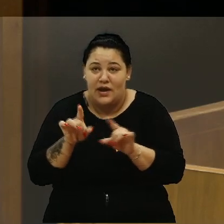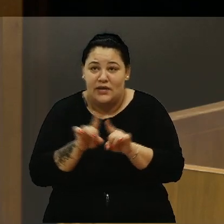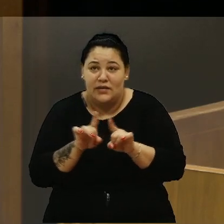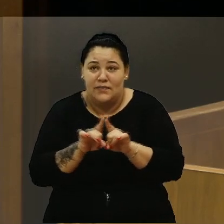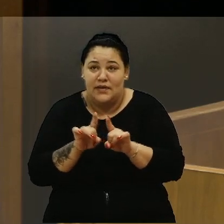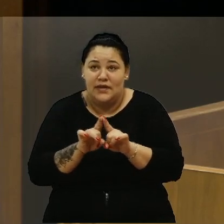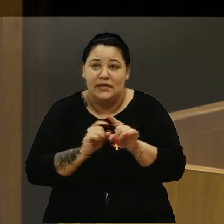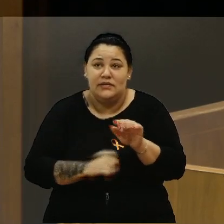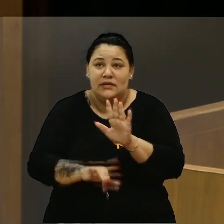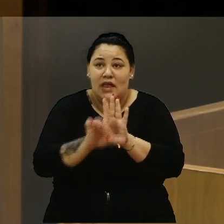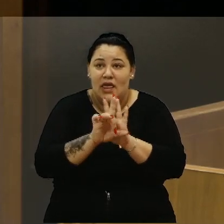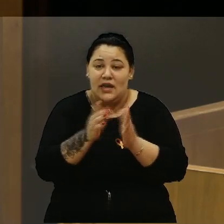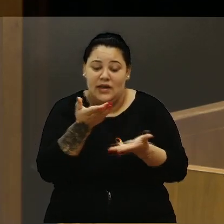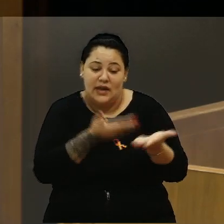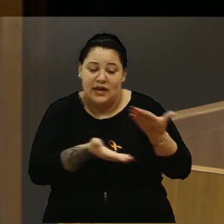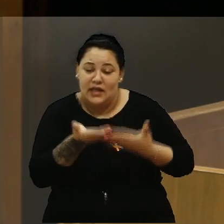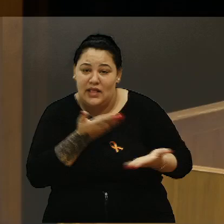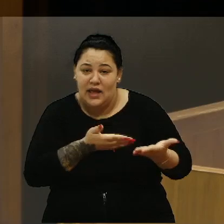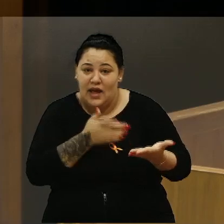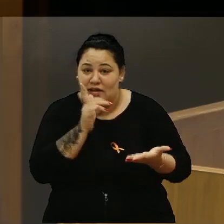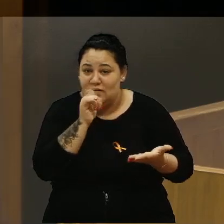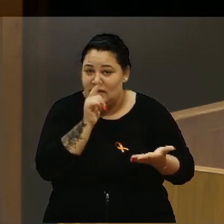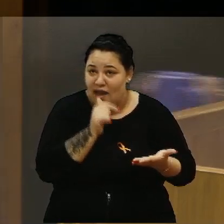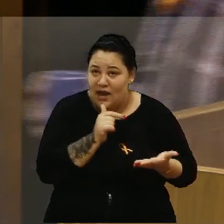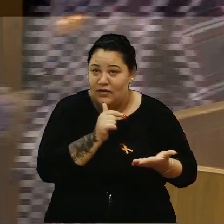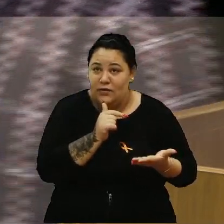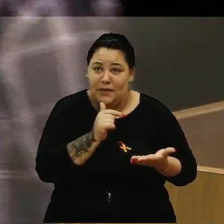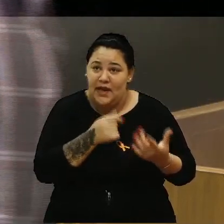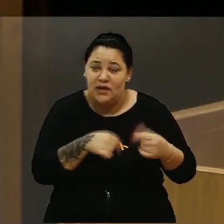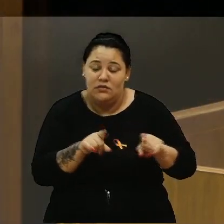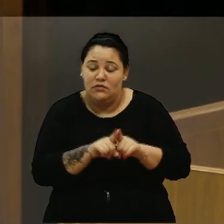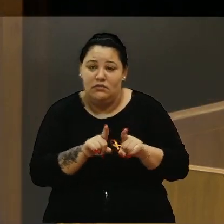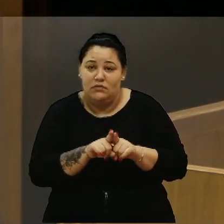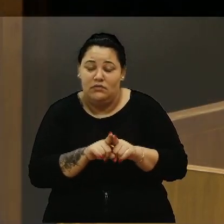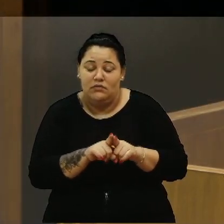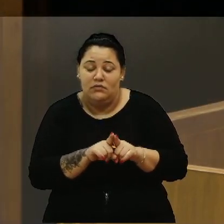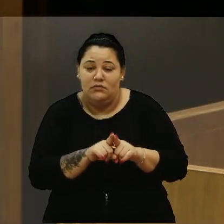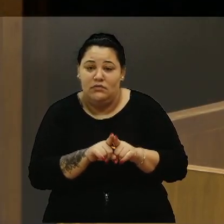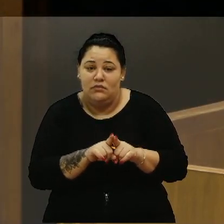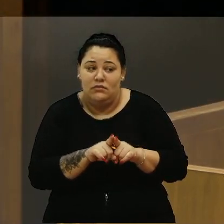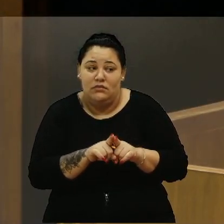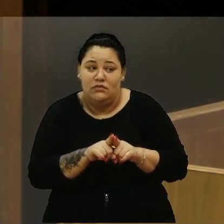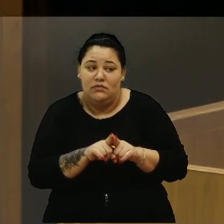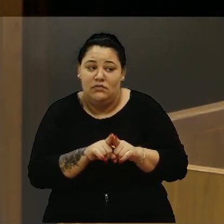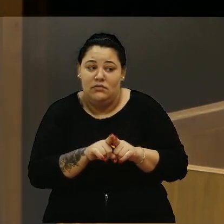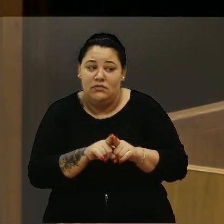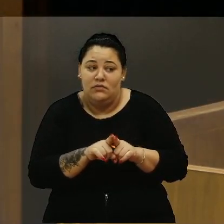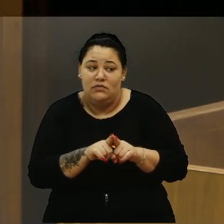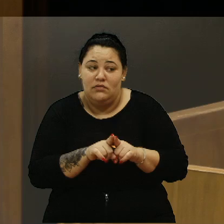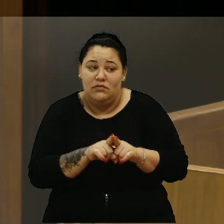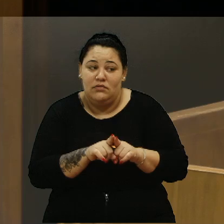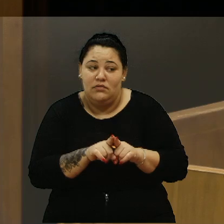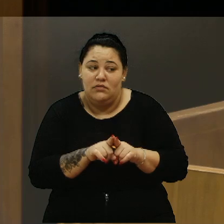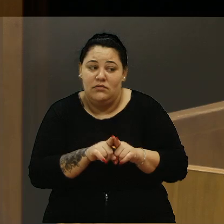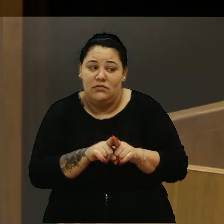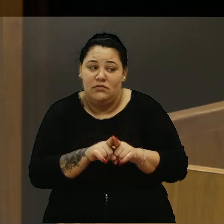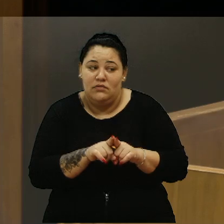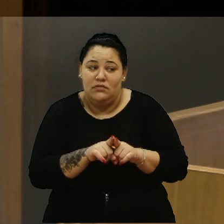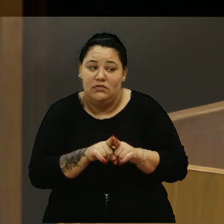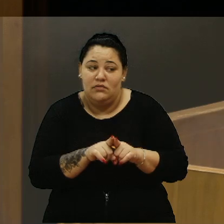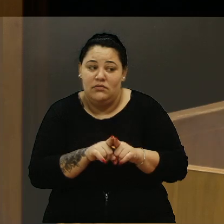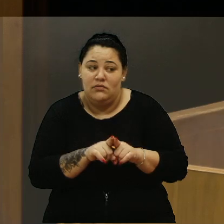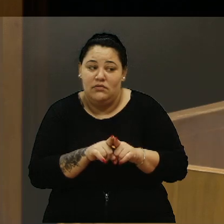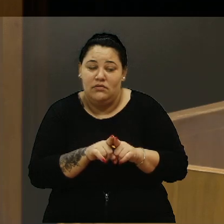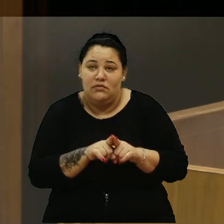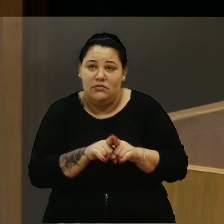lei que trata das águas em nosso município. Bom, senhoras e senhores, eu tive ontem o prazer de participar